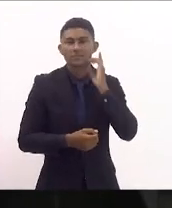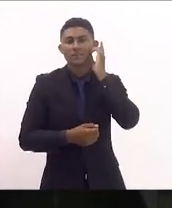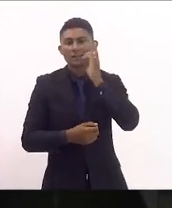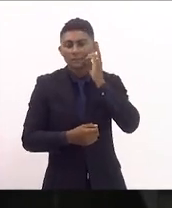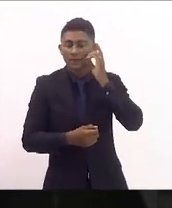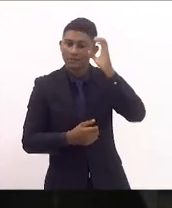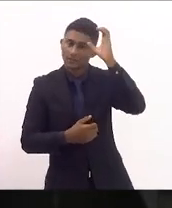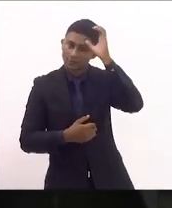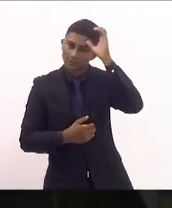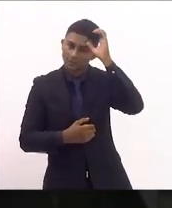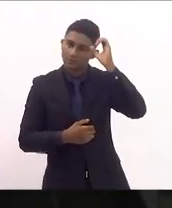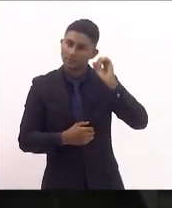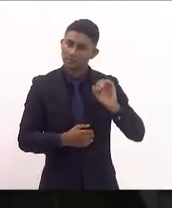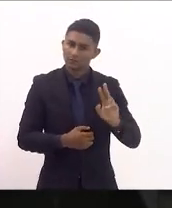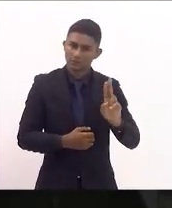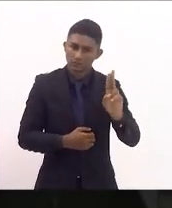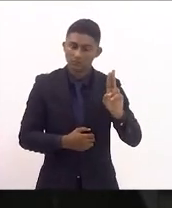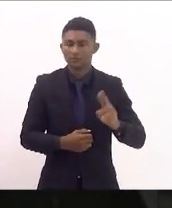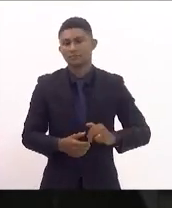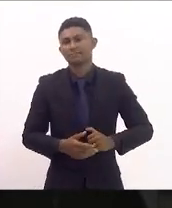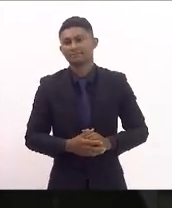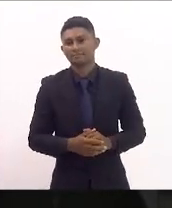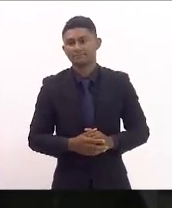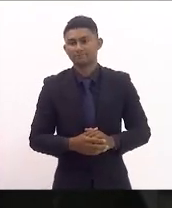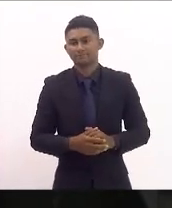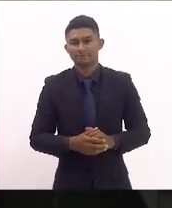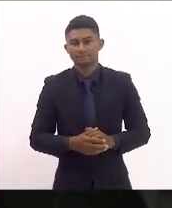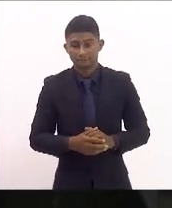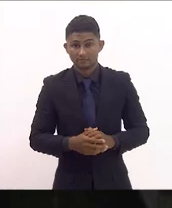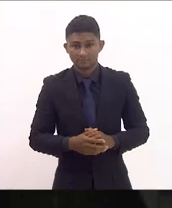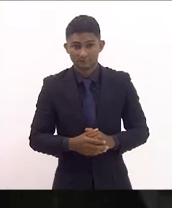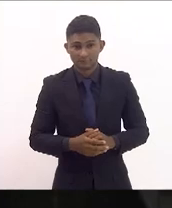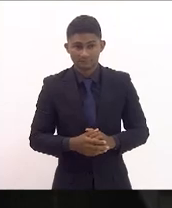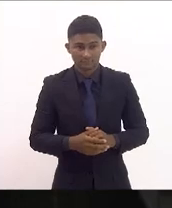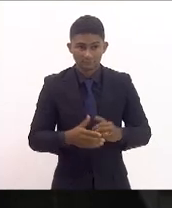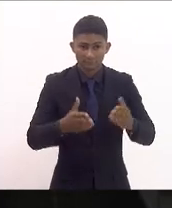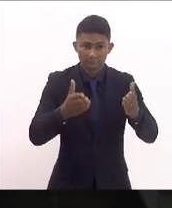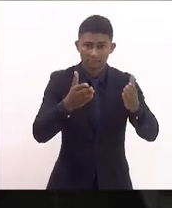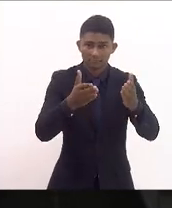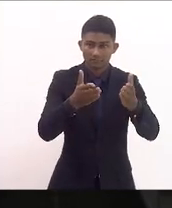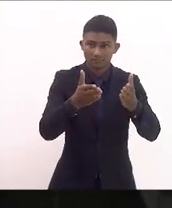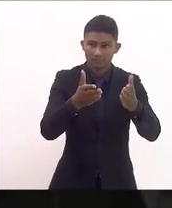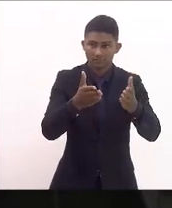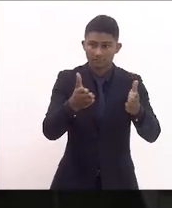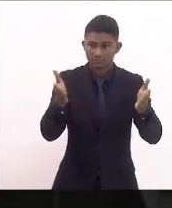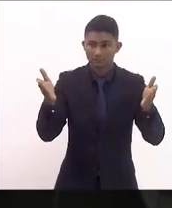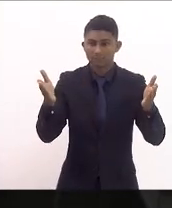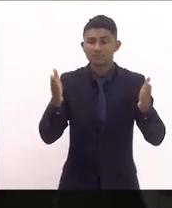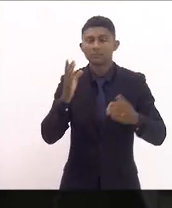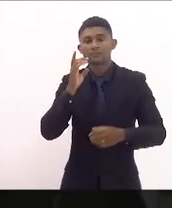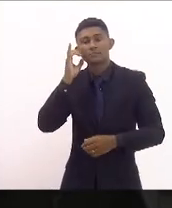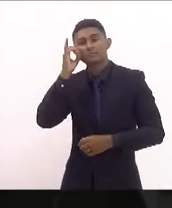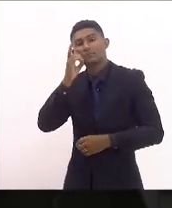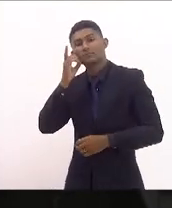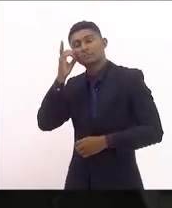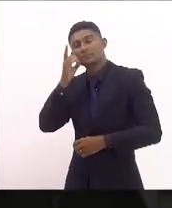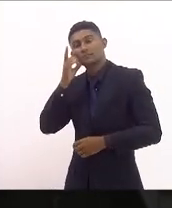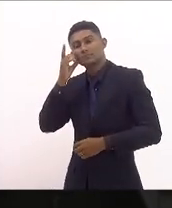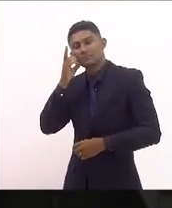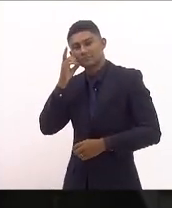Tia Jô senhoras e senhores deputados